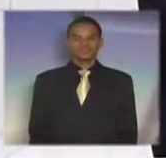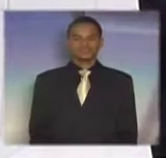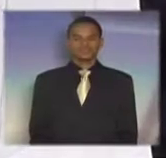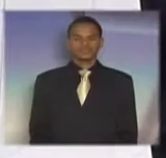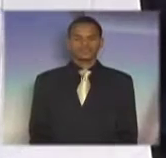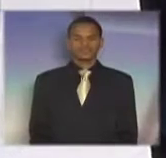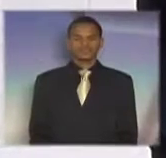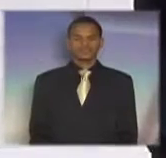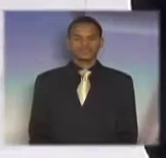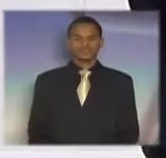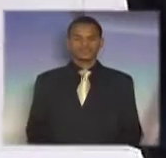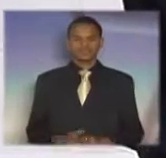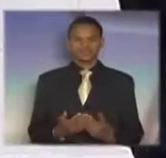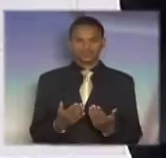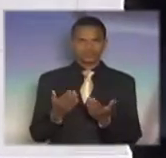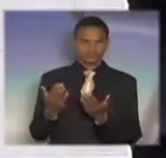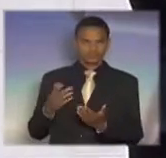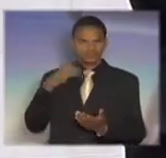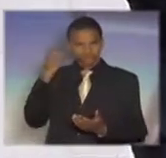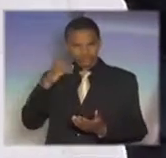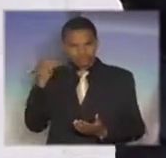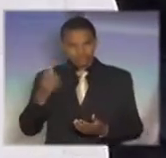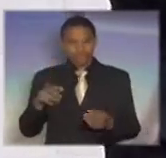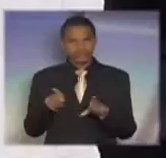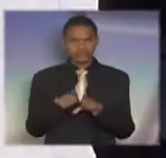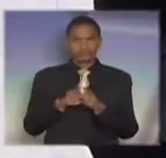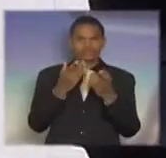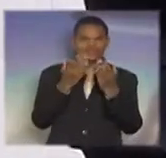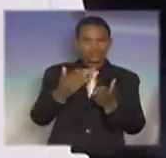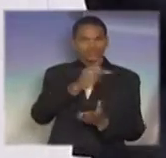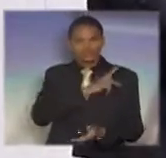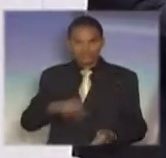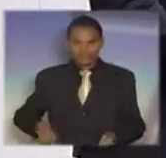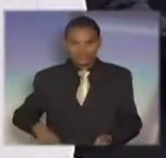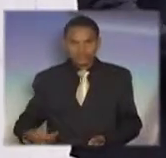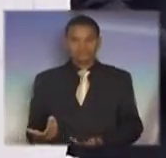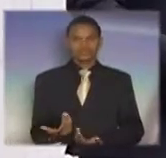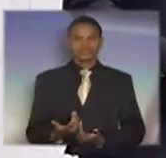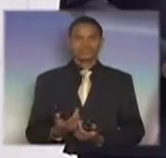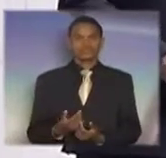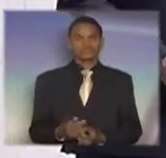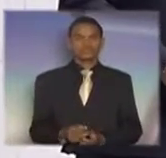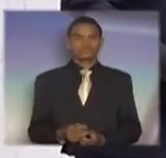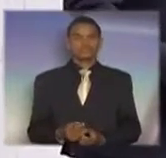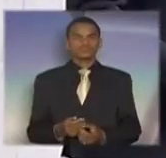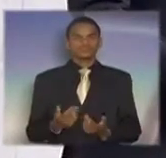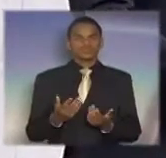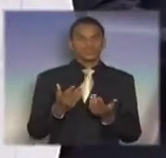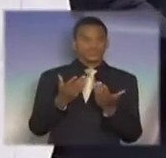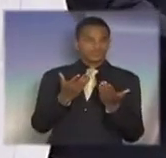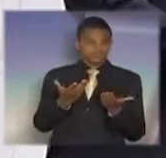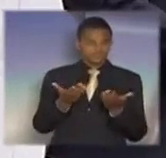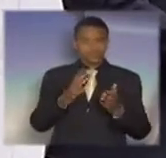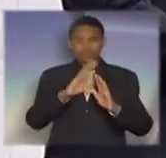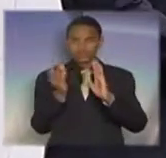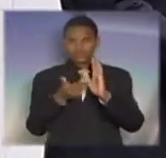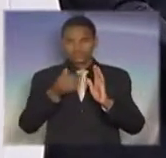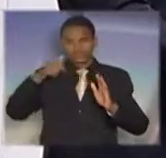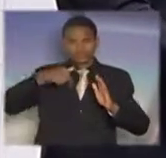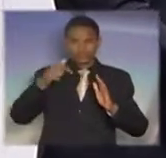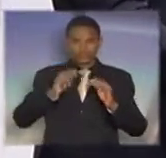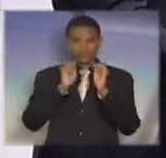senhores de blindados senhor presidente deputado jooji hato senhores funcionários da assembléia